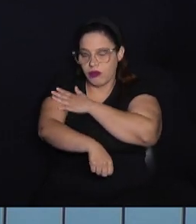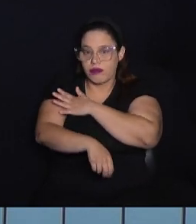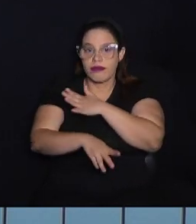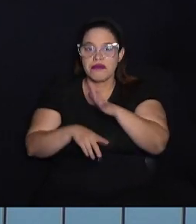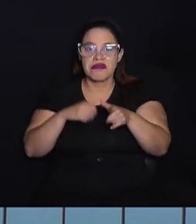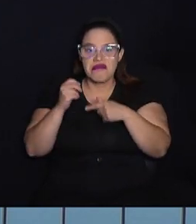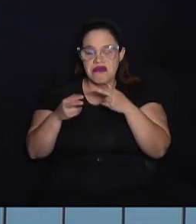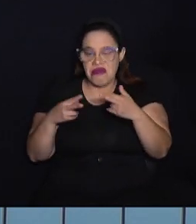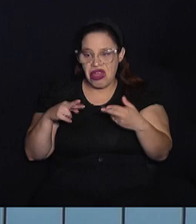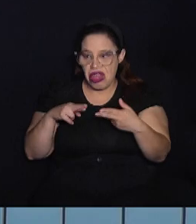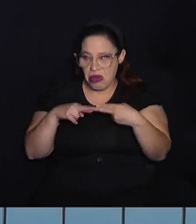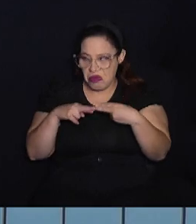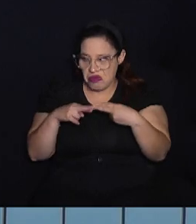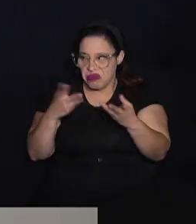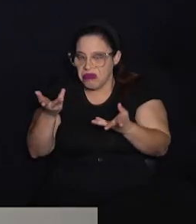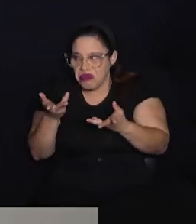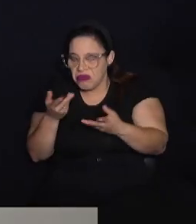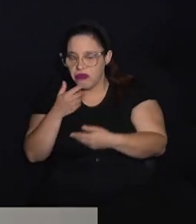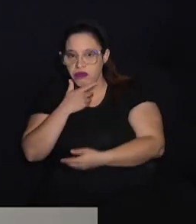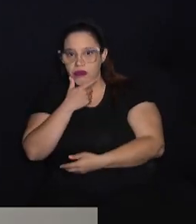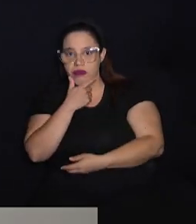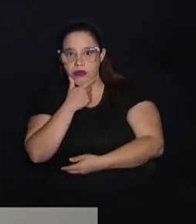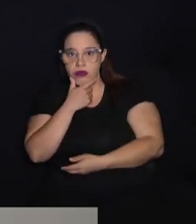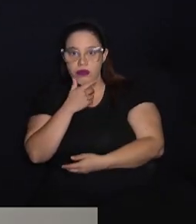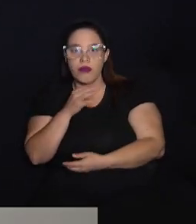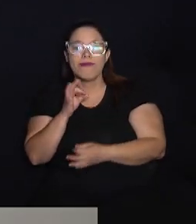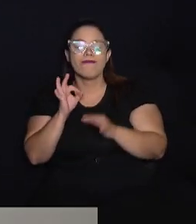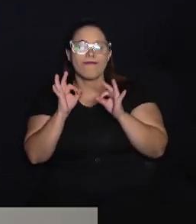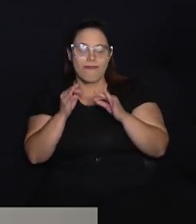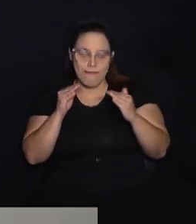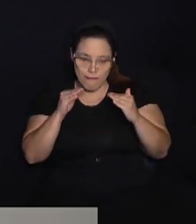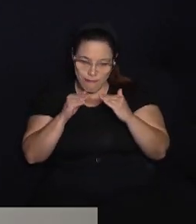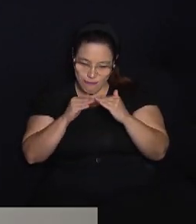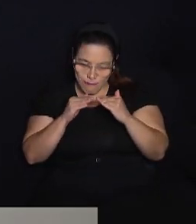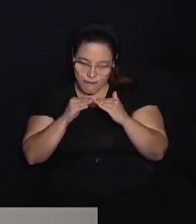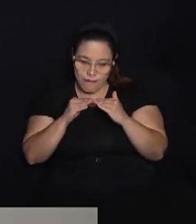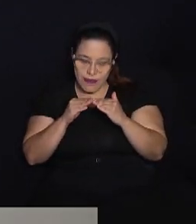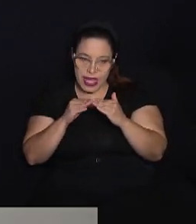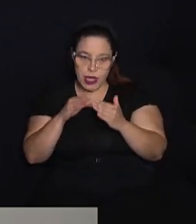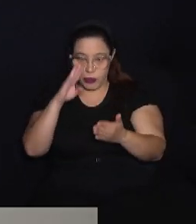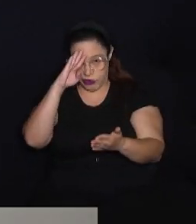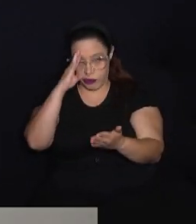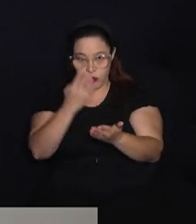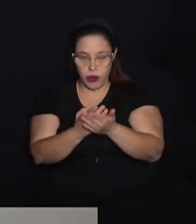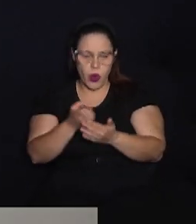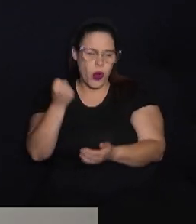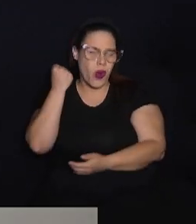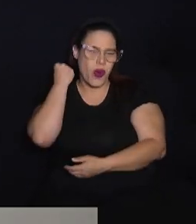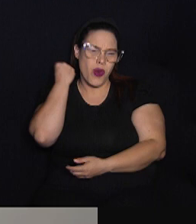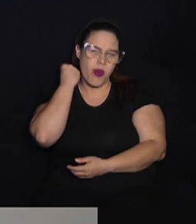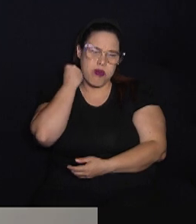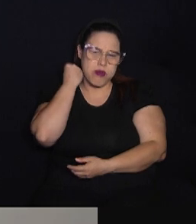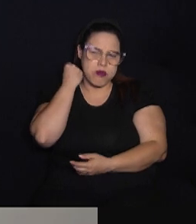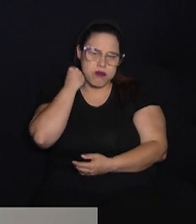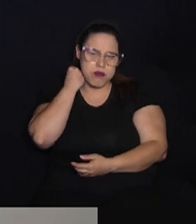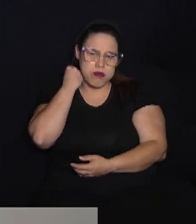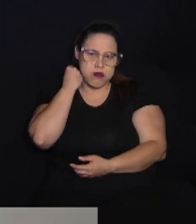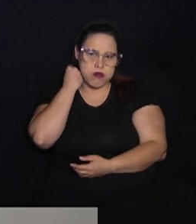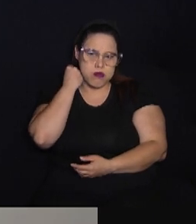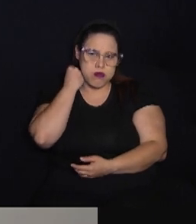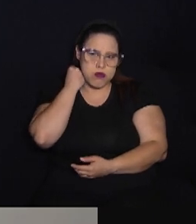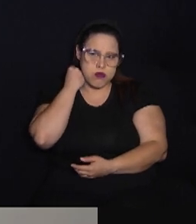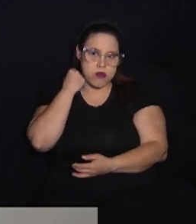Tem alguma relação? Muita relação. Hoje acredita-se que o estresse seja algo que precipite